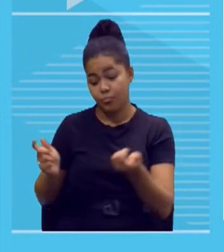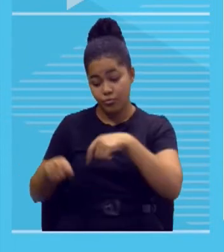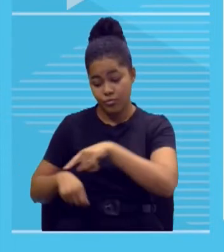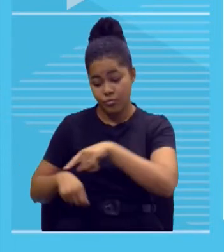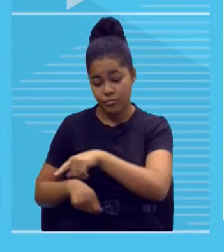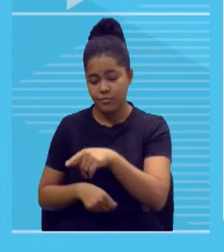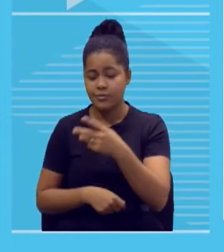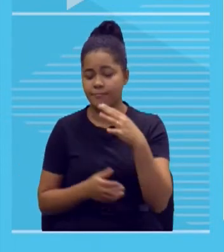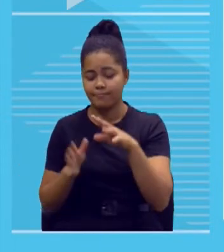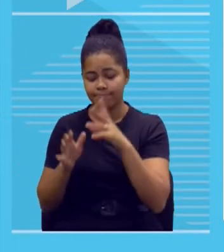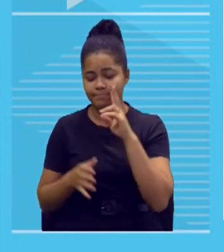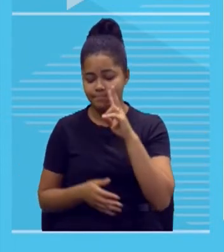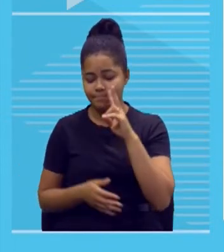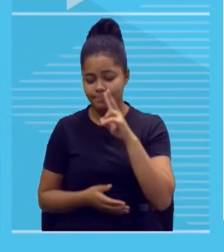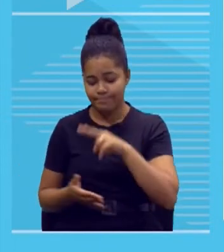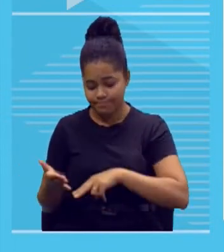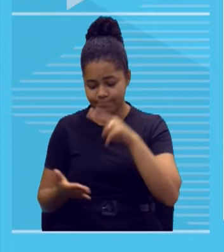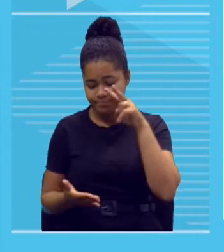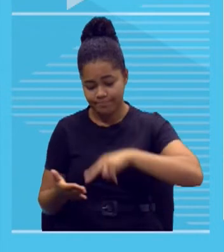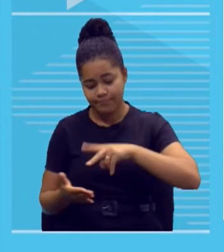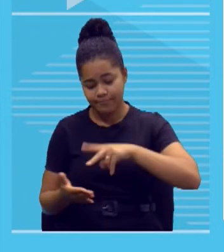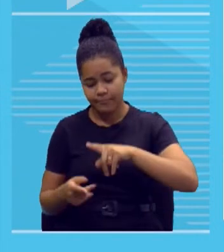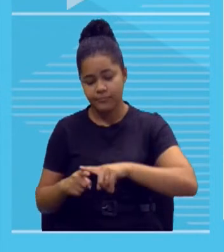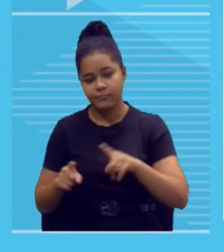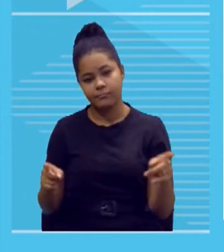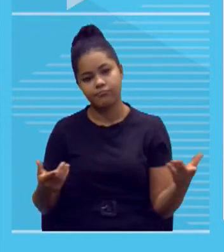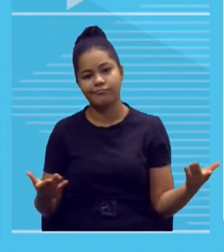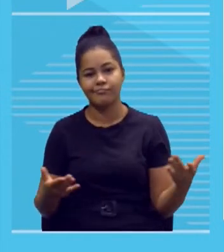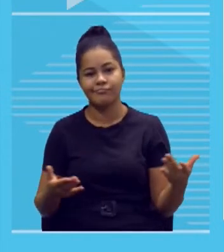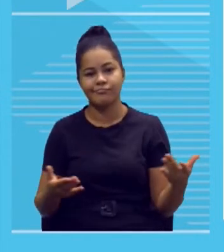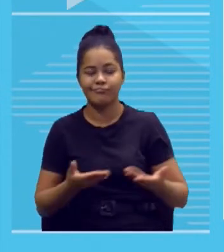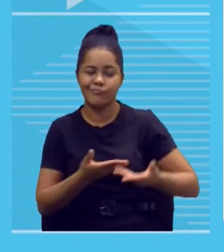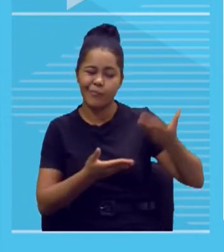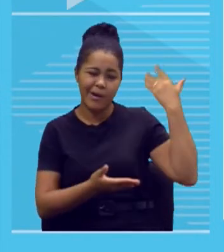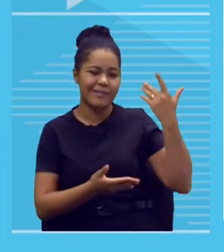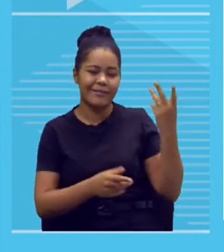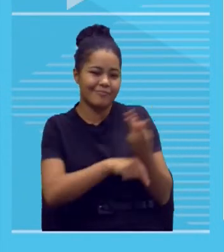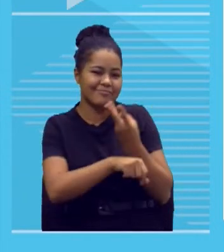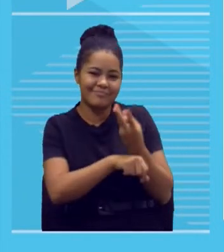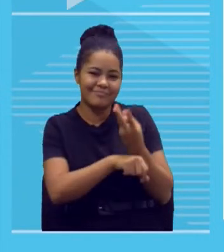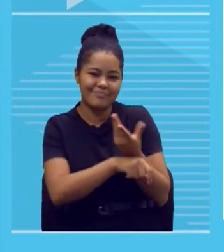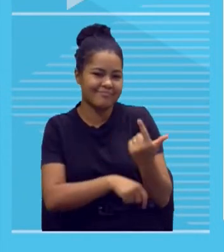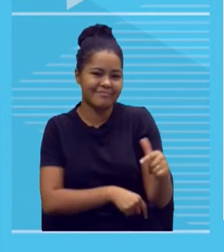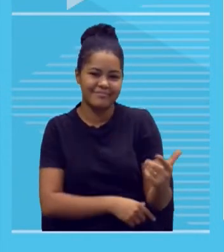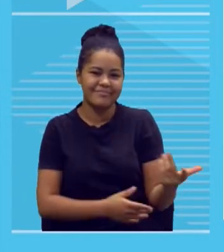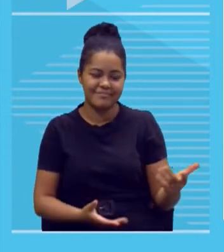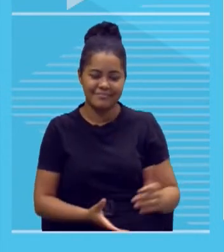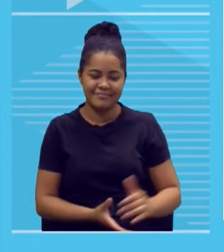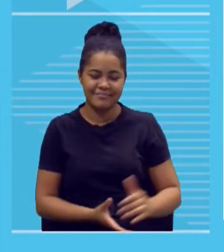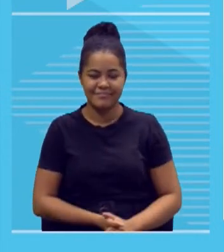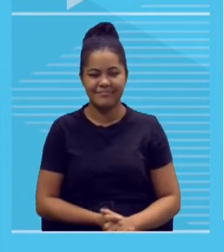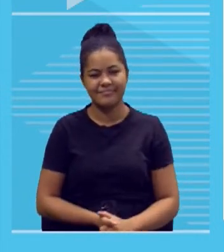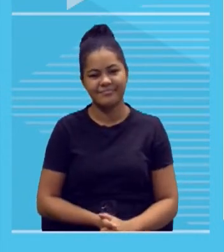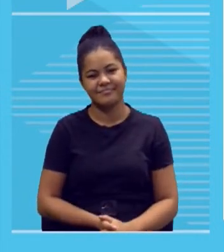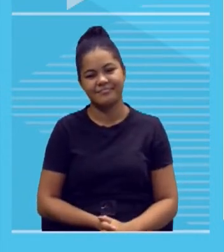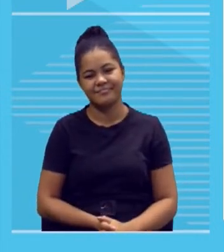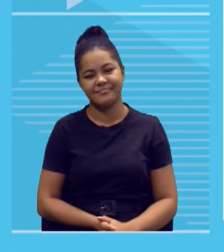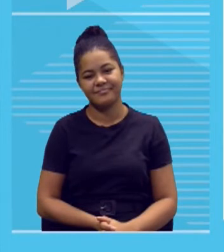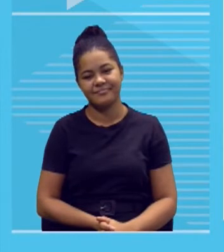a pensou vai sair não tinha o tinha o WhatsApp da época